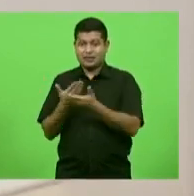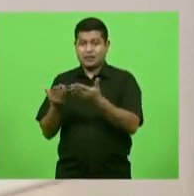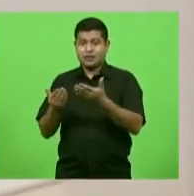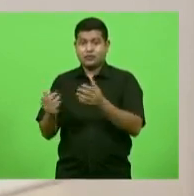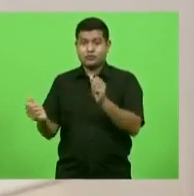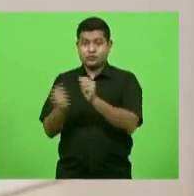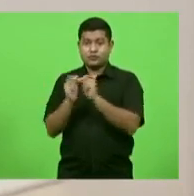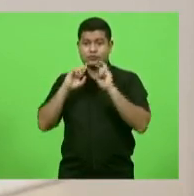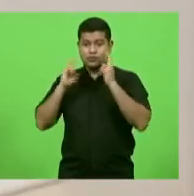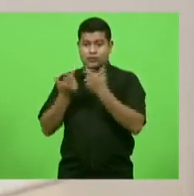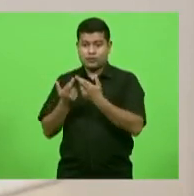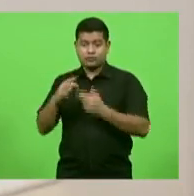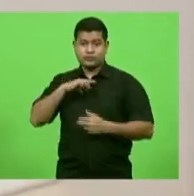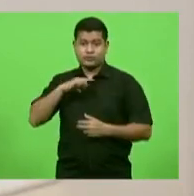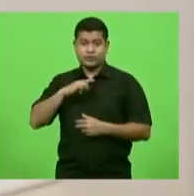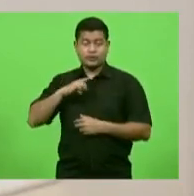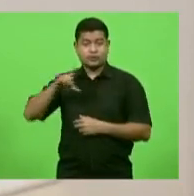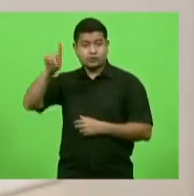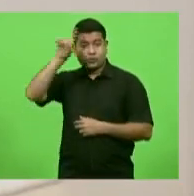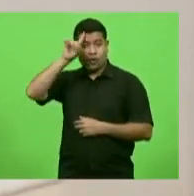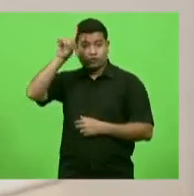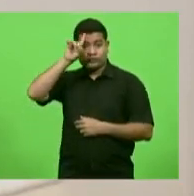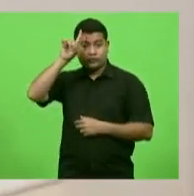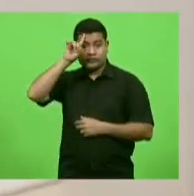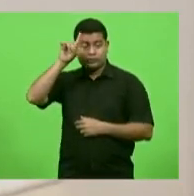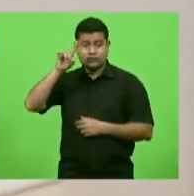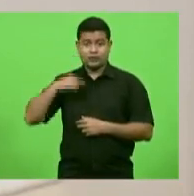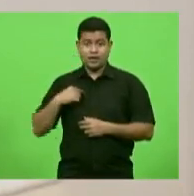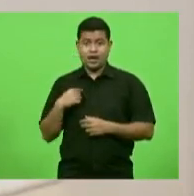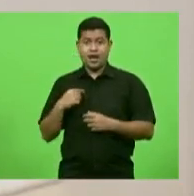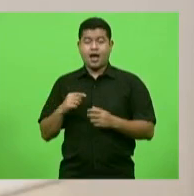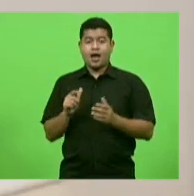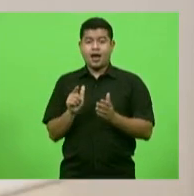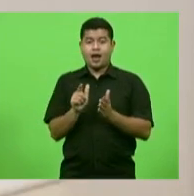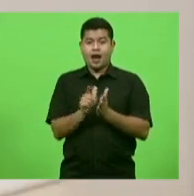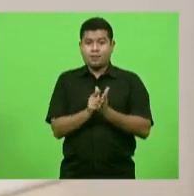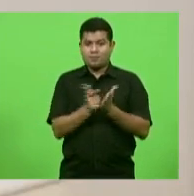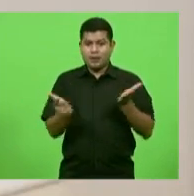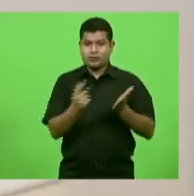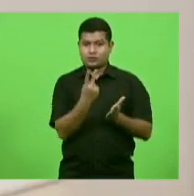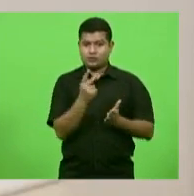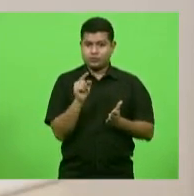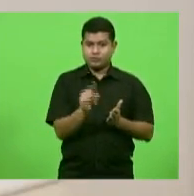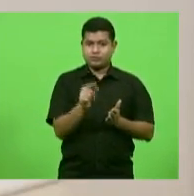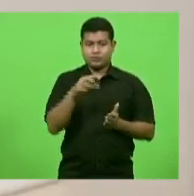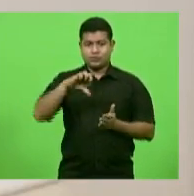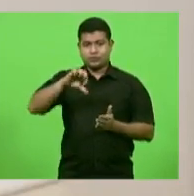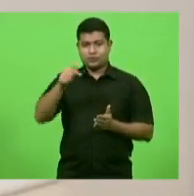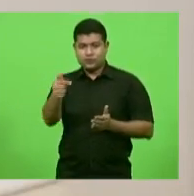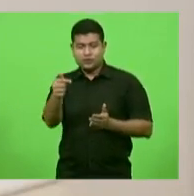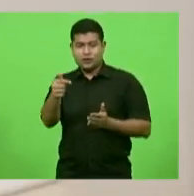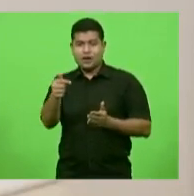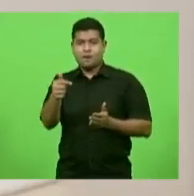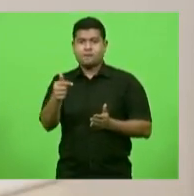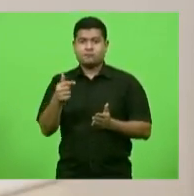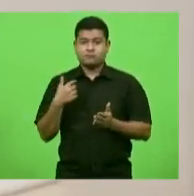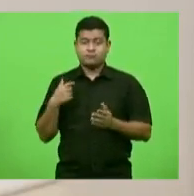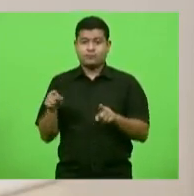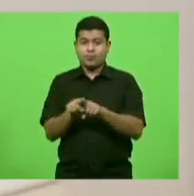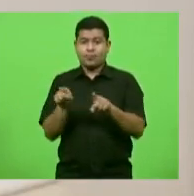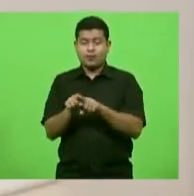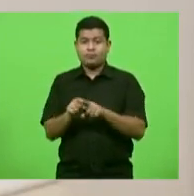às páginas 2117. Além do mais, sobre o preço contratado dos ventiladores